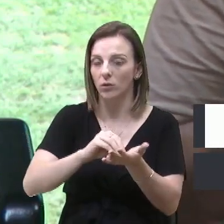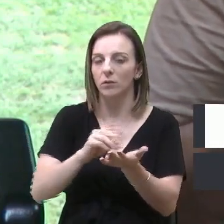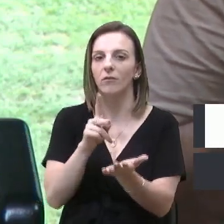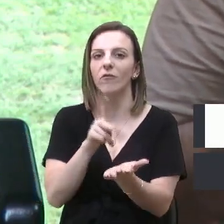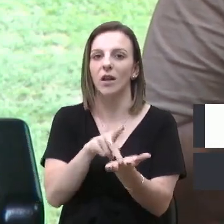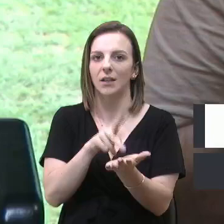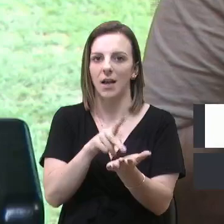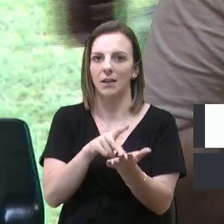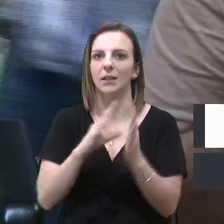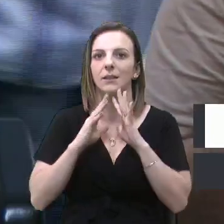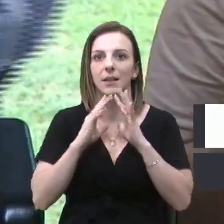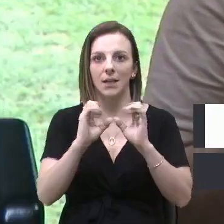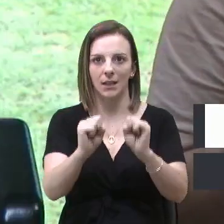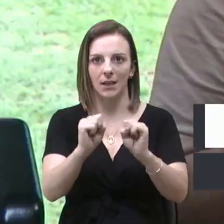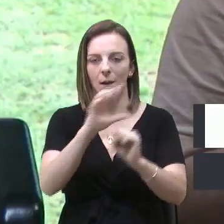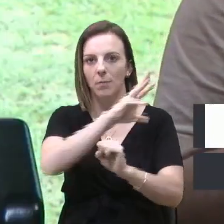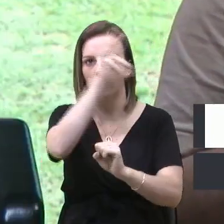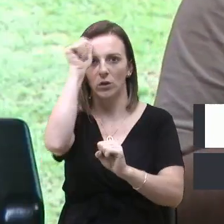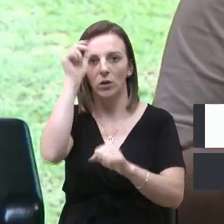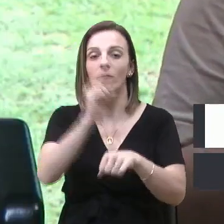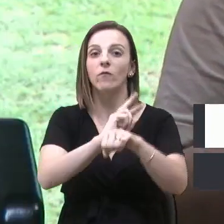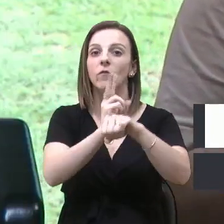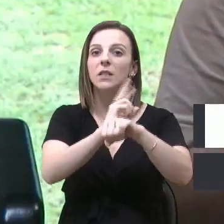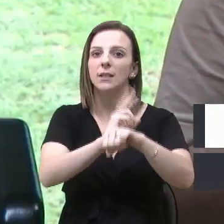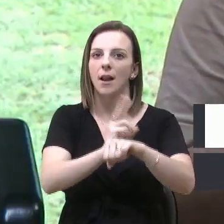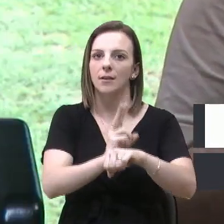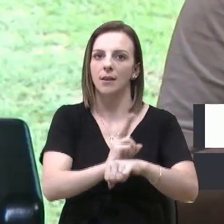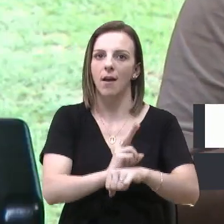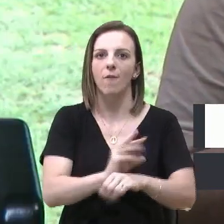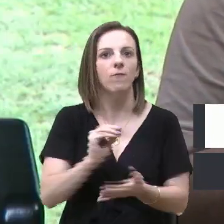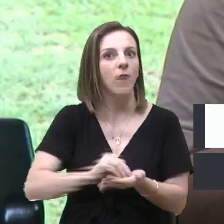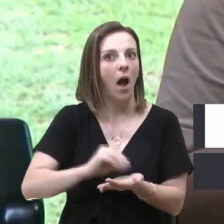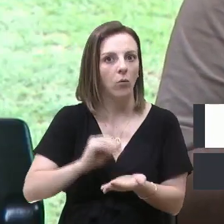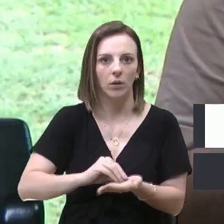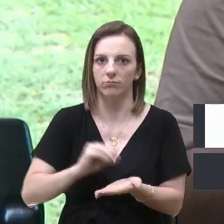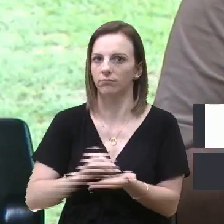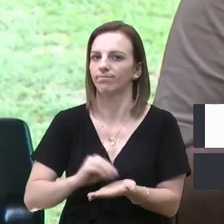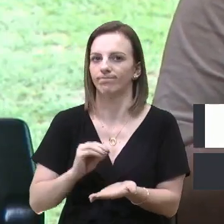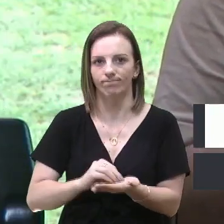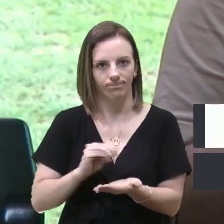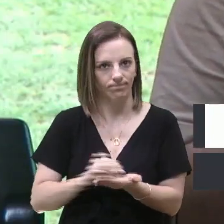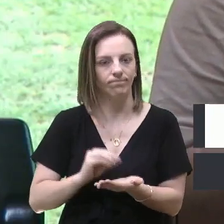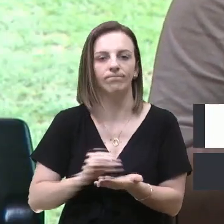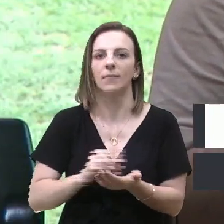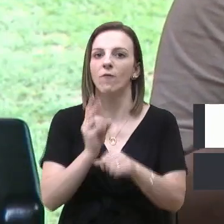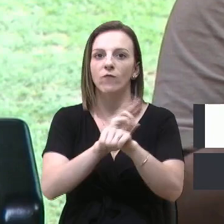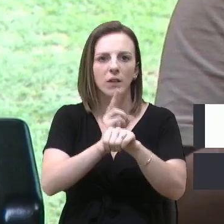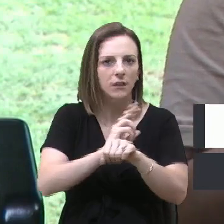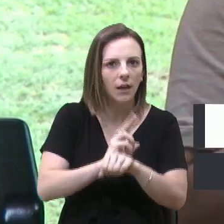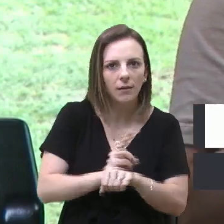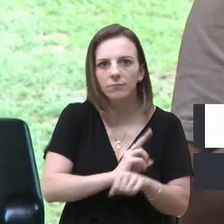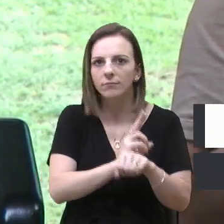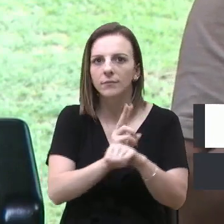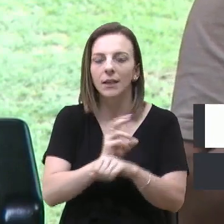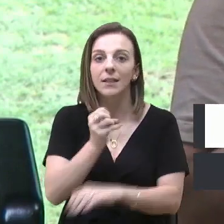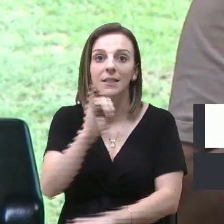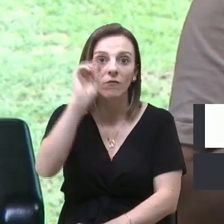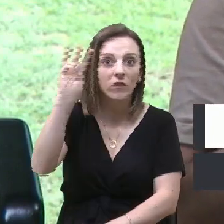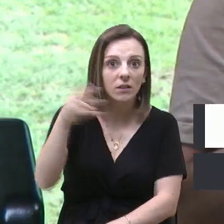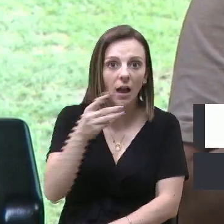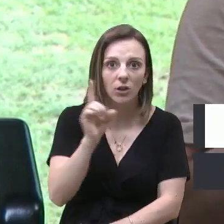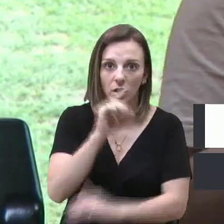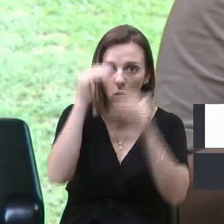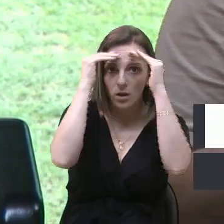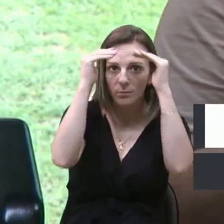de Transporte, a fiscalização. Falta e muito. Porque se a Visat não cumpre os